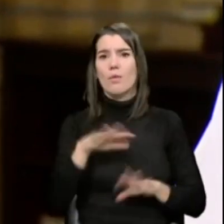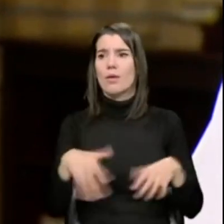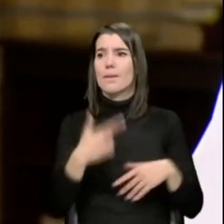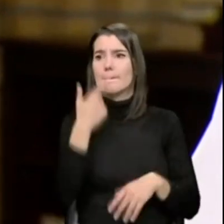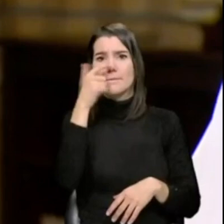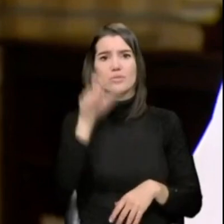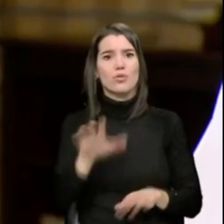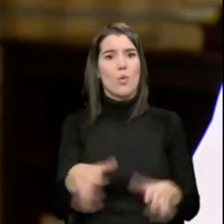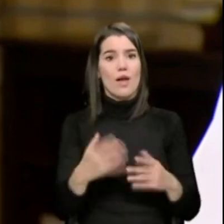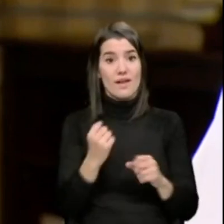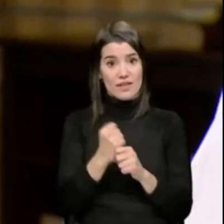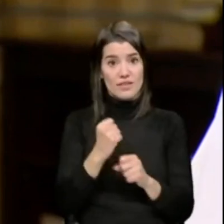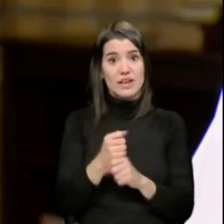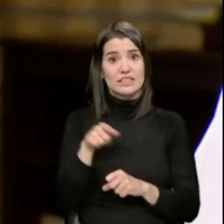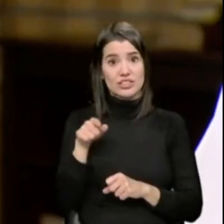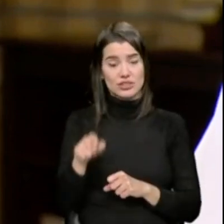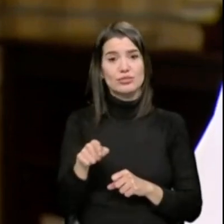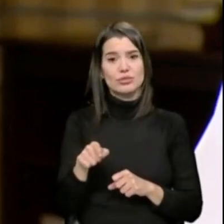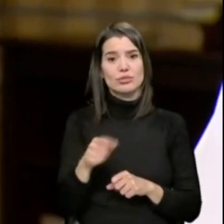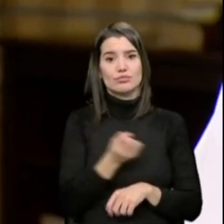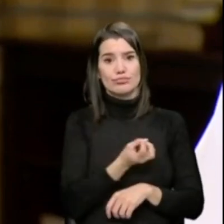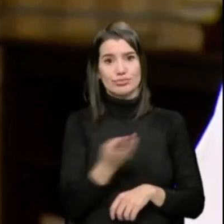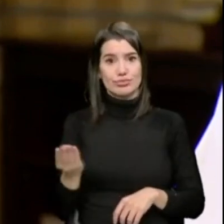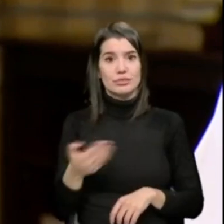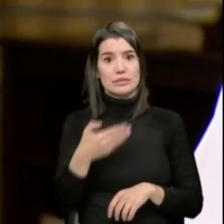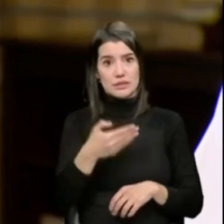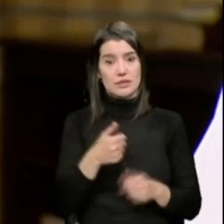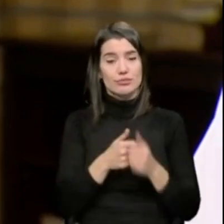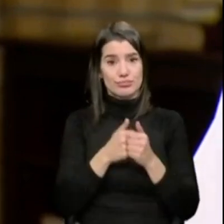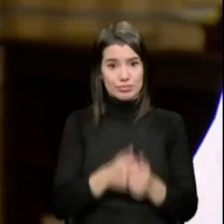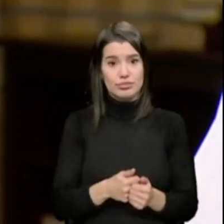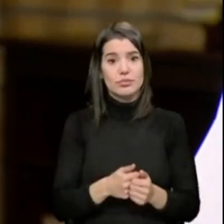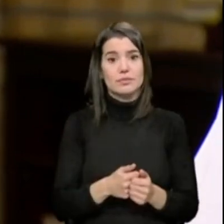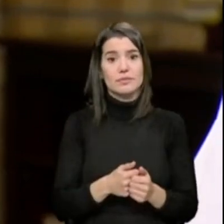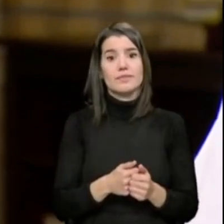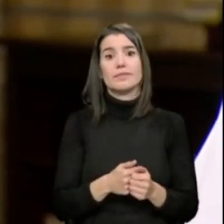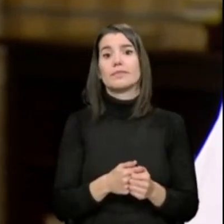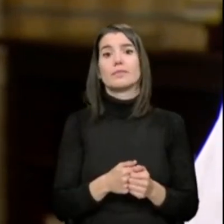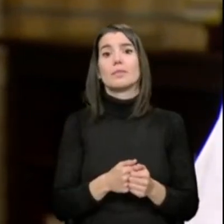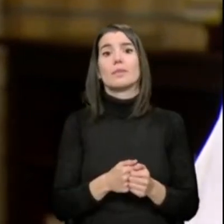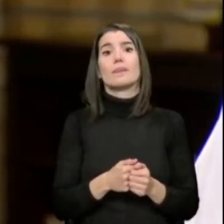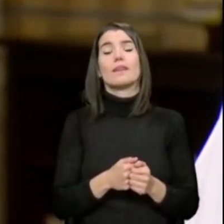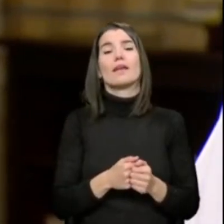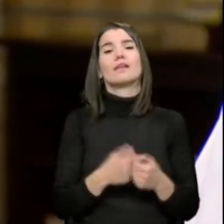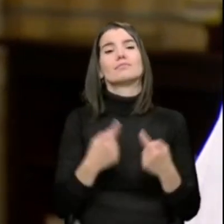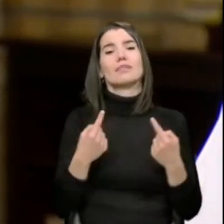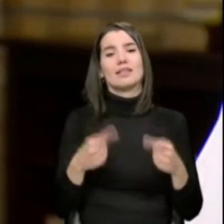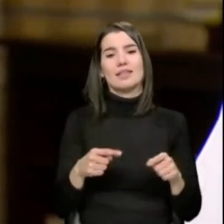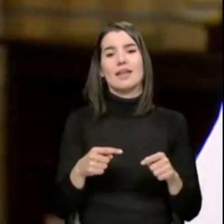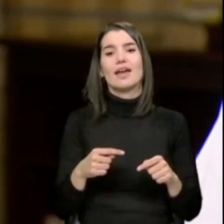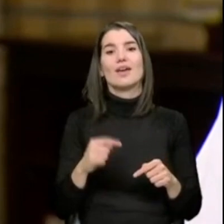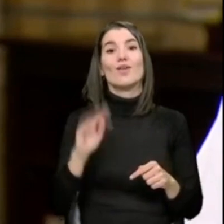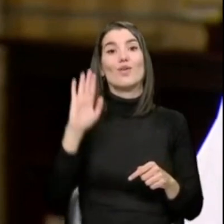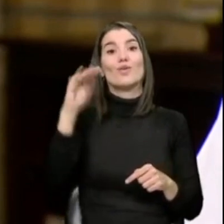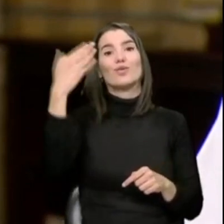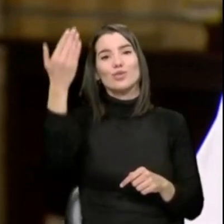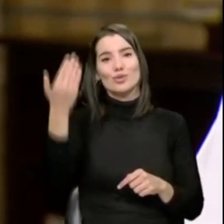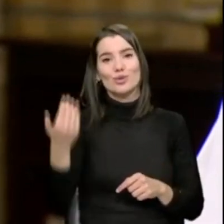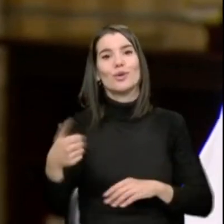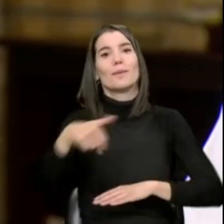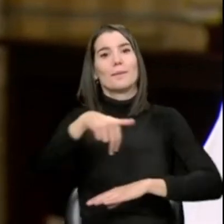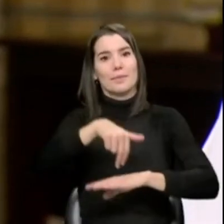que faça isto ou cumpra com estes preceitos terá um lugar no mundo vindouro, por assim